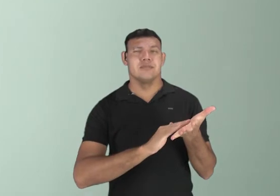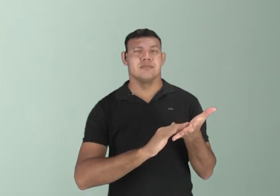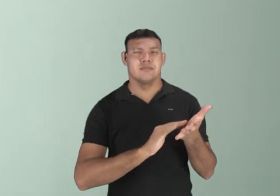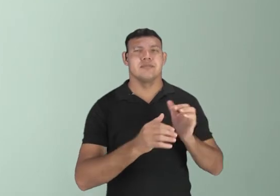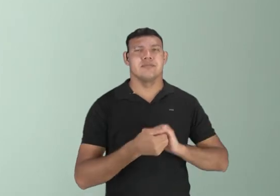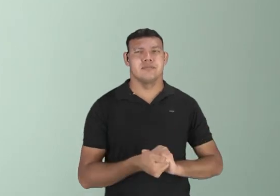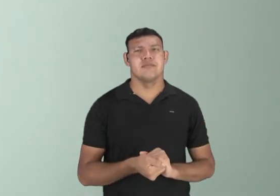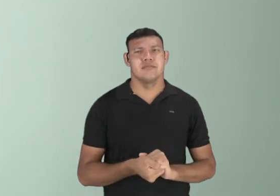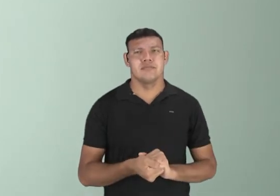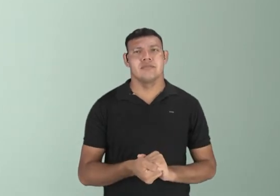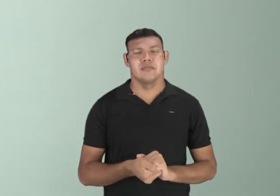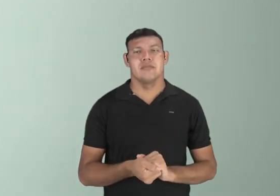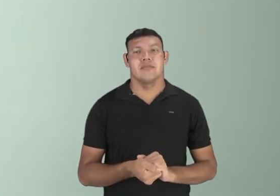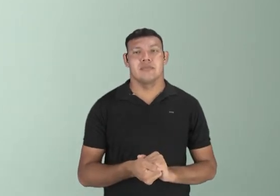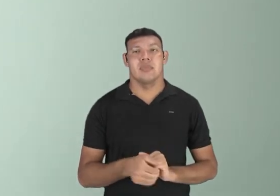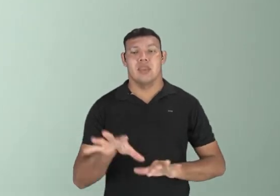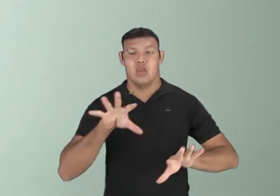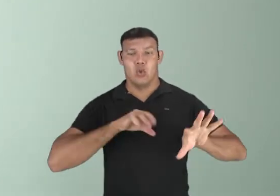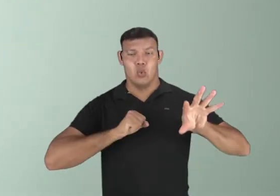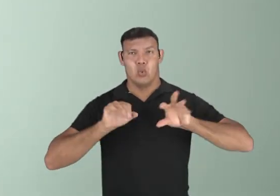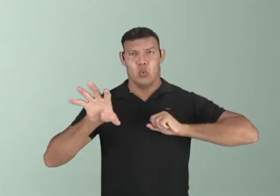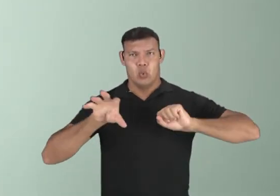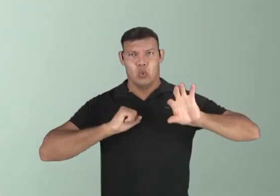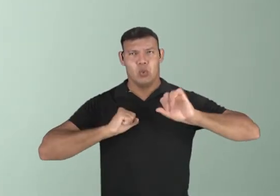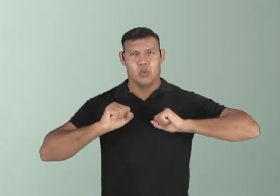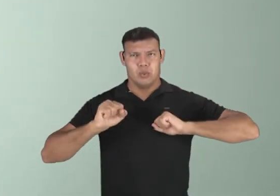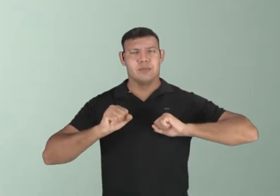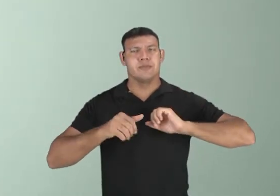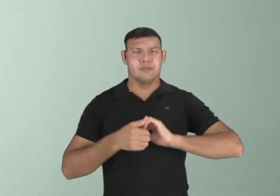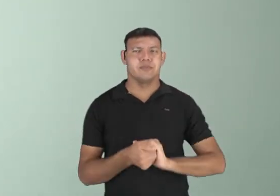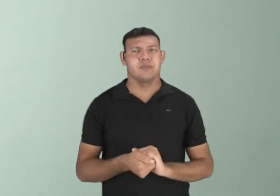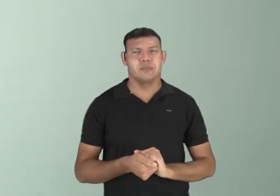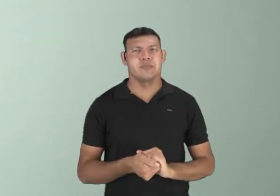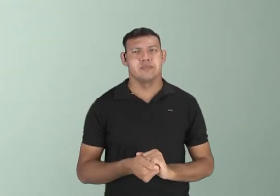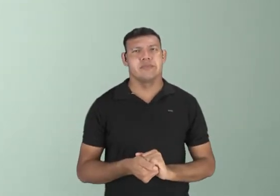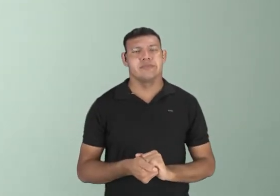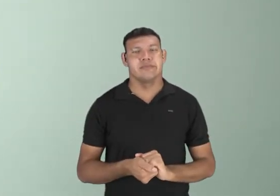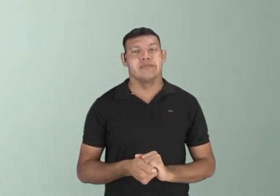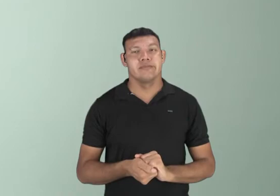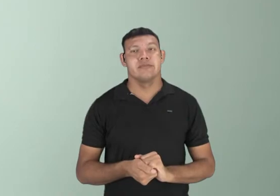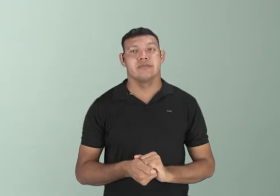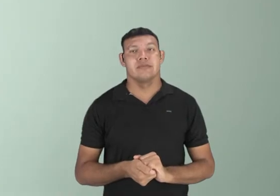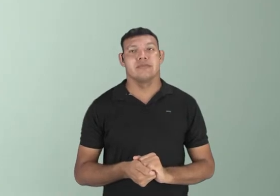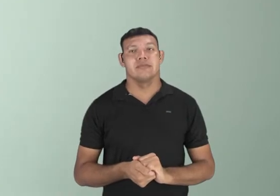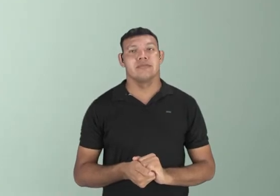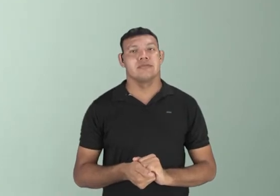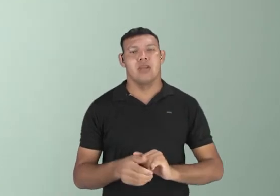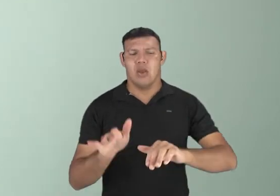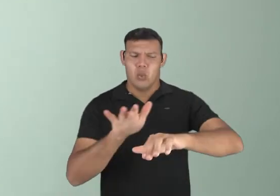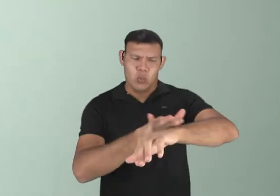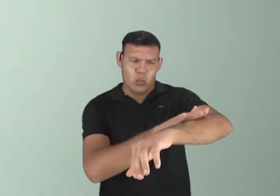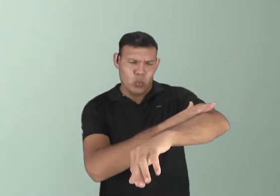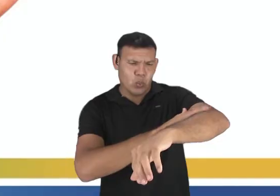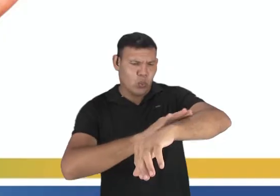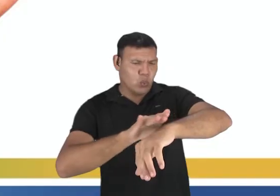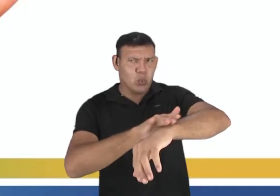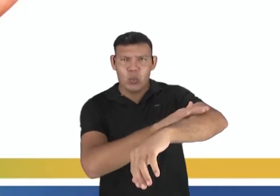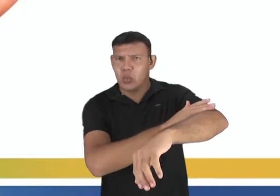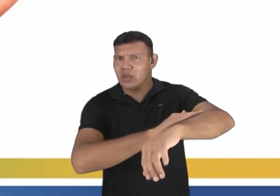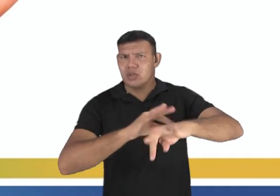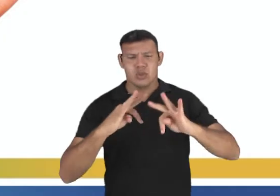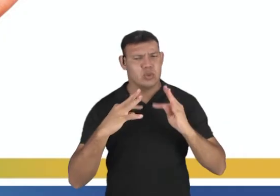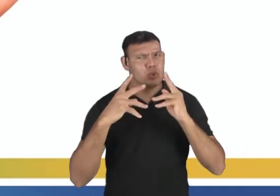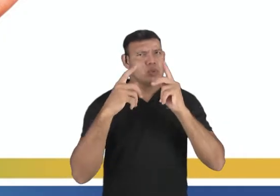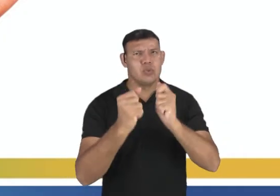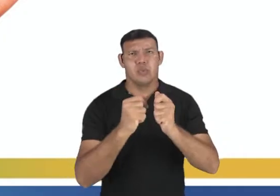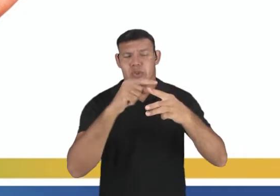os receptores, né, os principais receptores do tato, eles são encontrados em toda a pele. E podemos citar